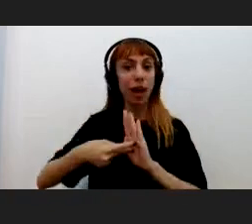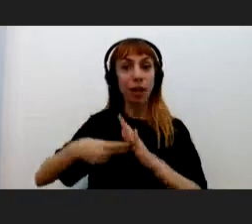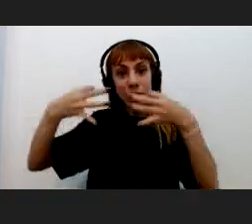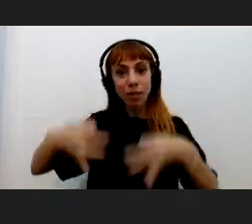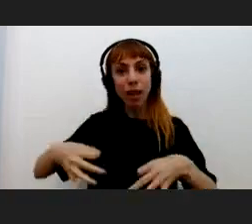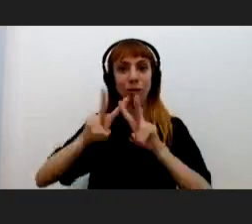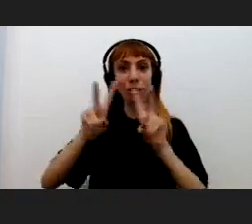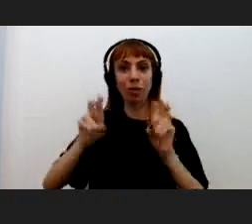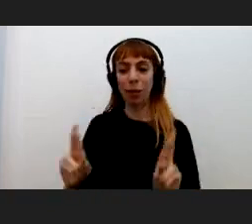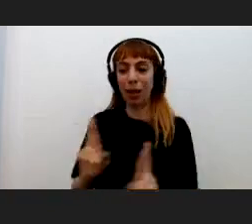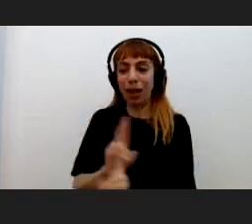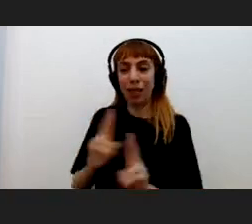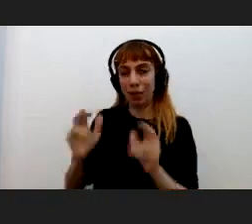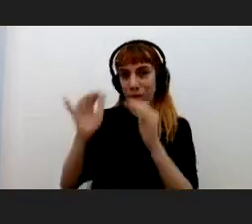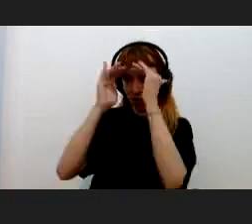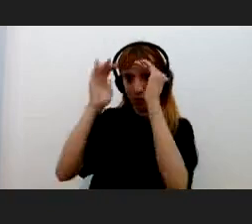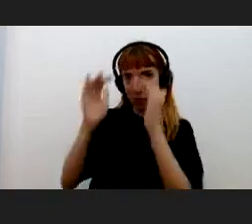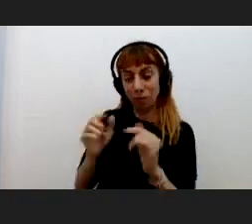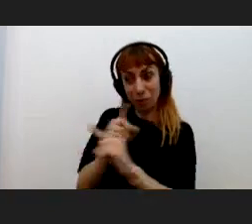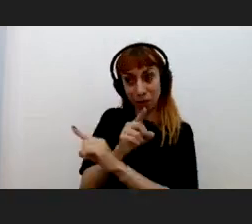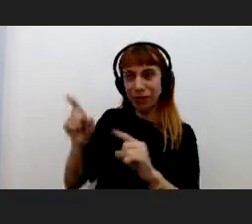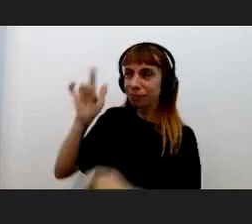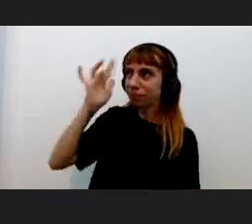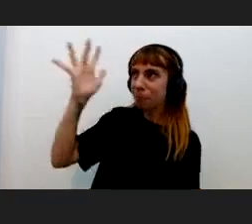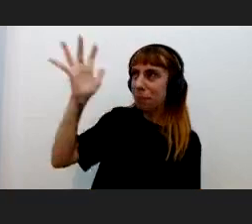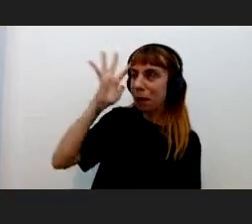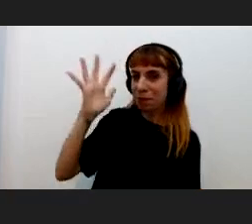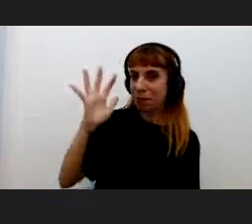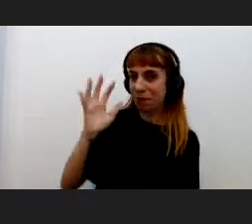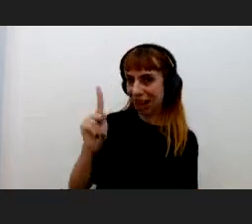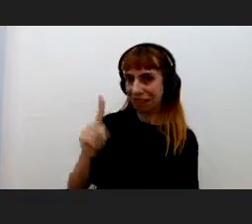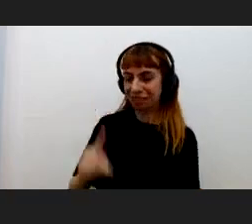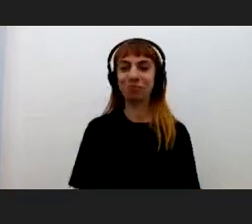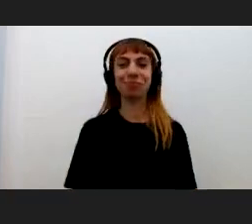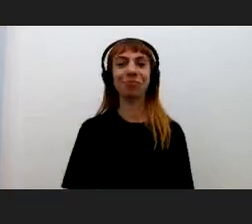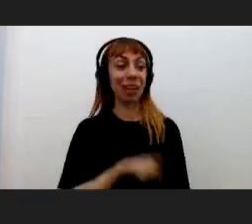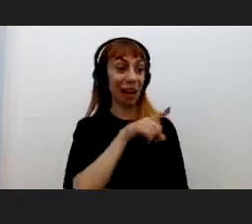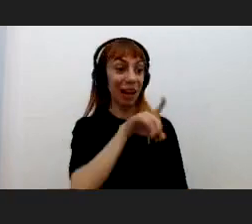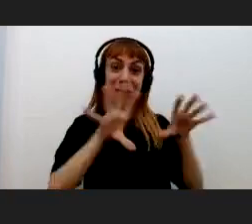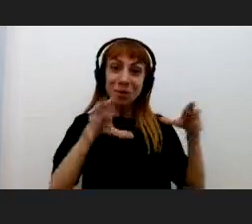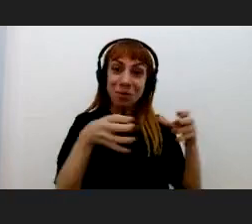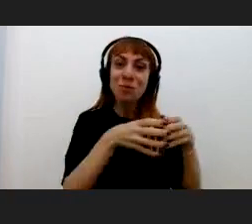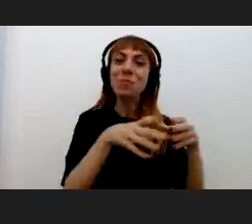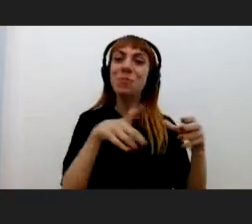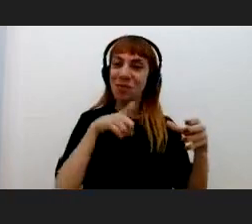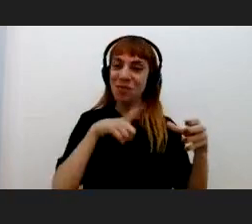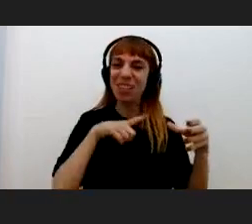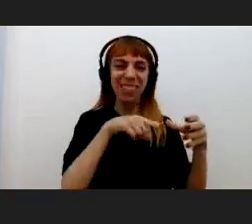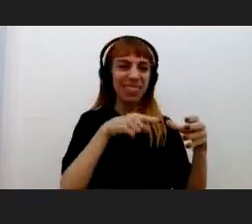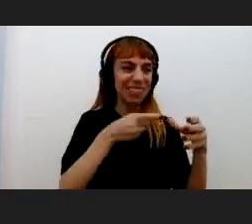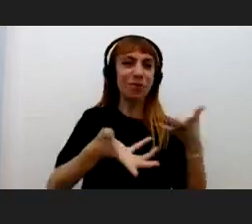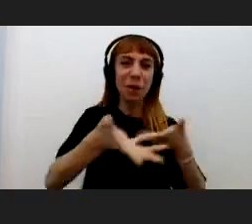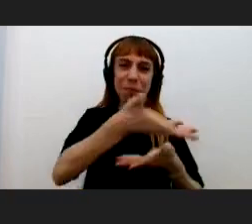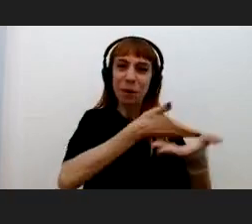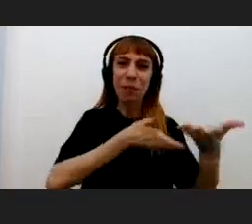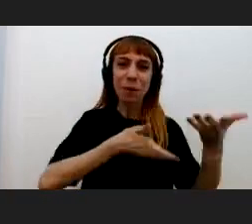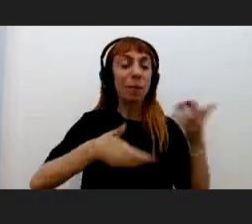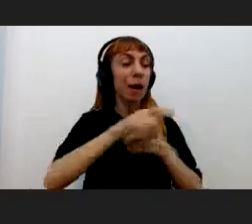no grupo, porque as pessoas começaram a nomear, respeito para mim é assim, respeito para mim é assado,